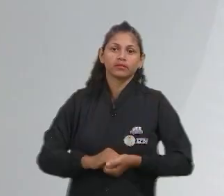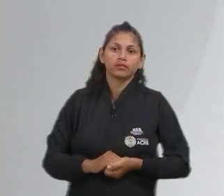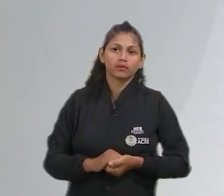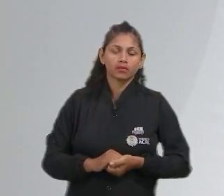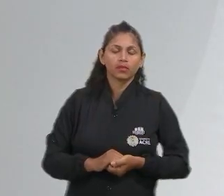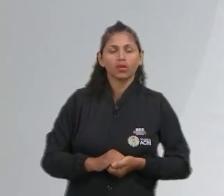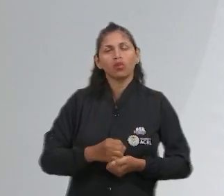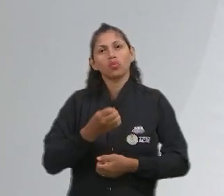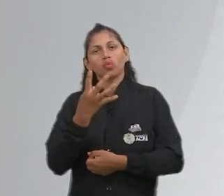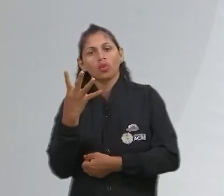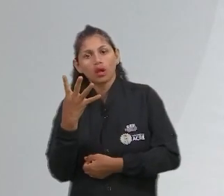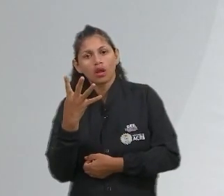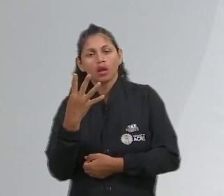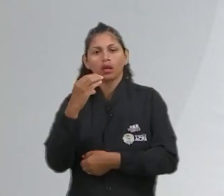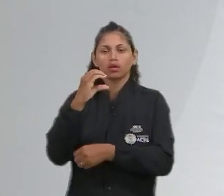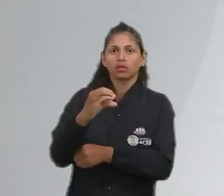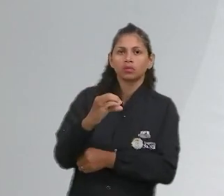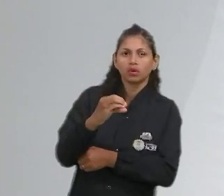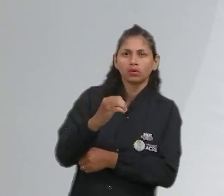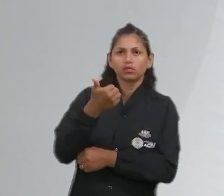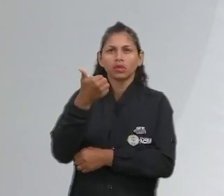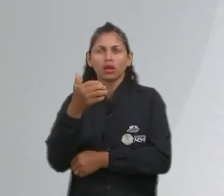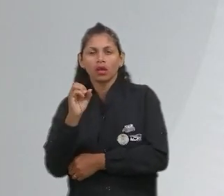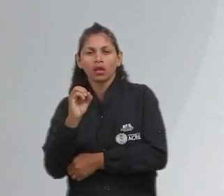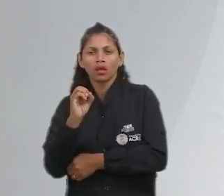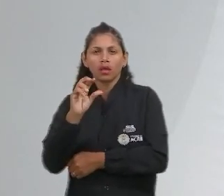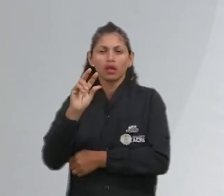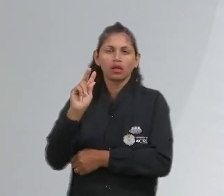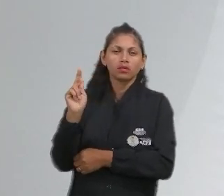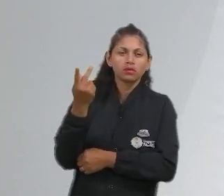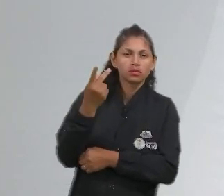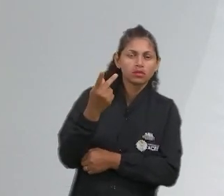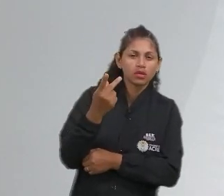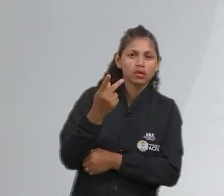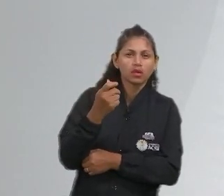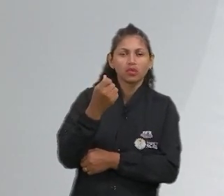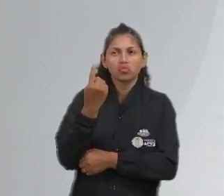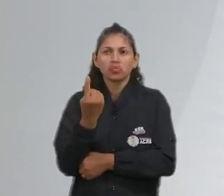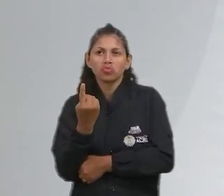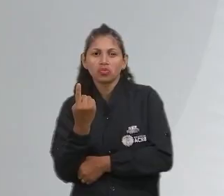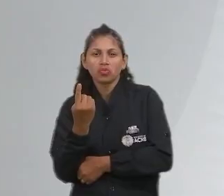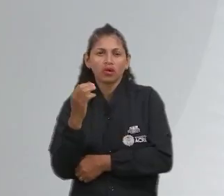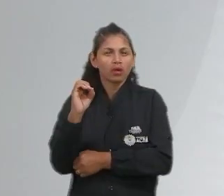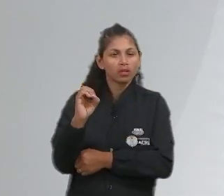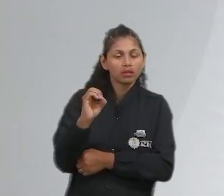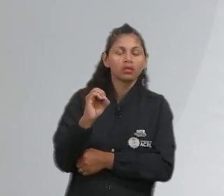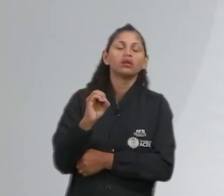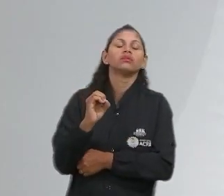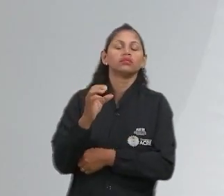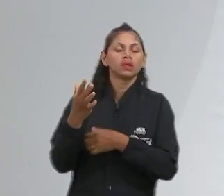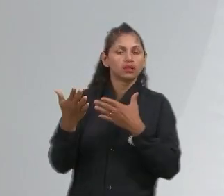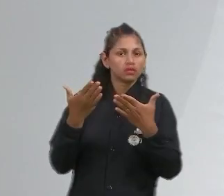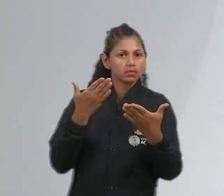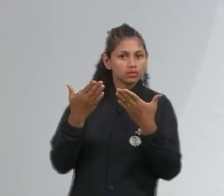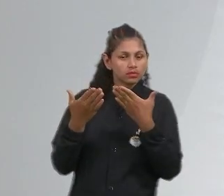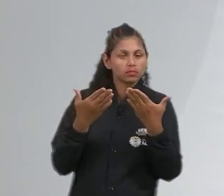4 carbonos, 10 hidrogênios, 1 oxigênio, é através da fórmula molecular que eu vou ficar